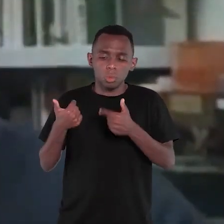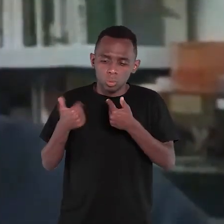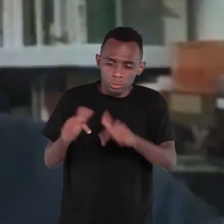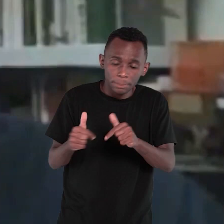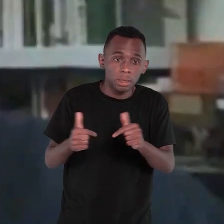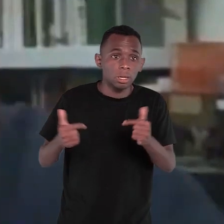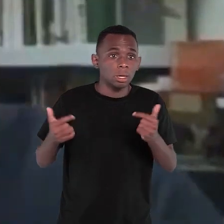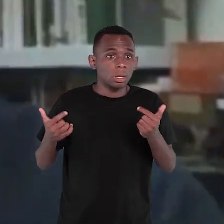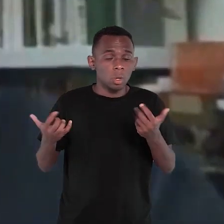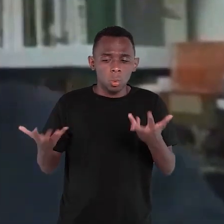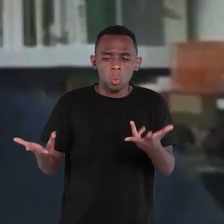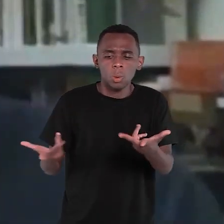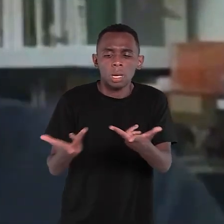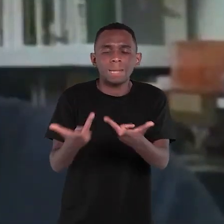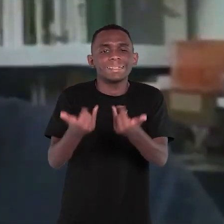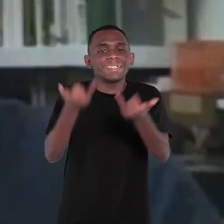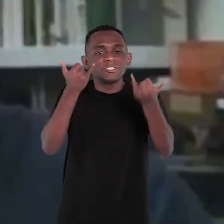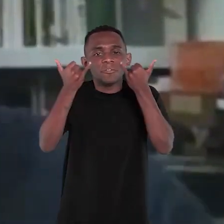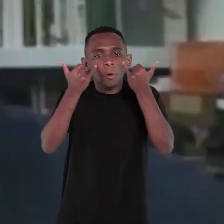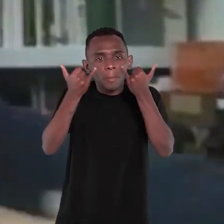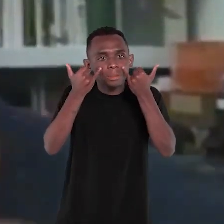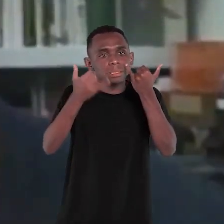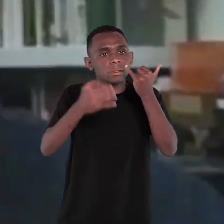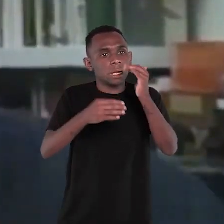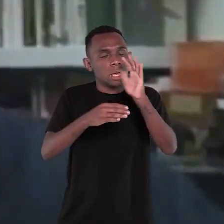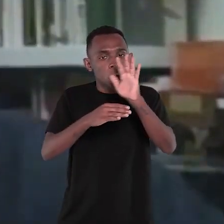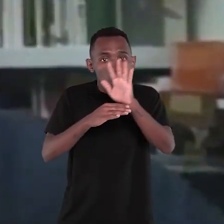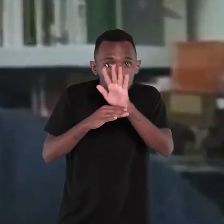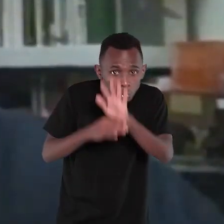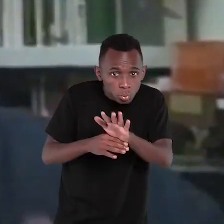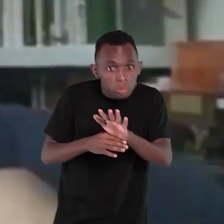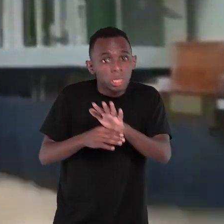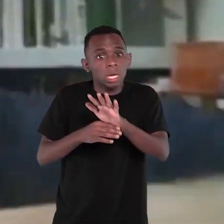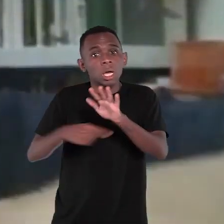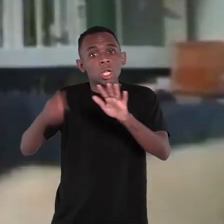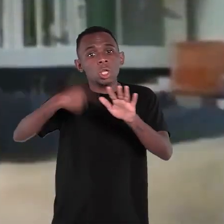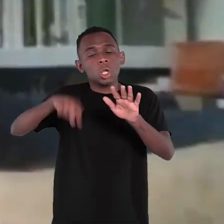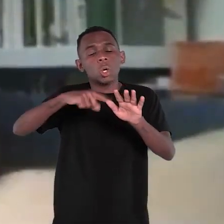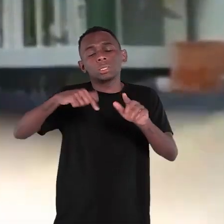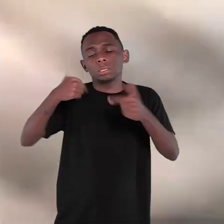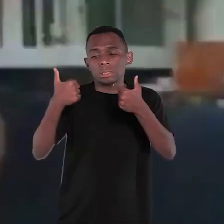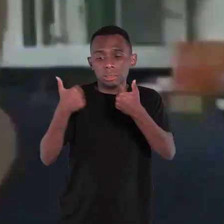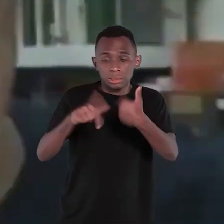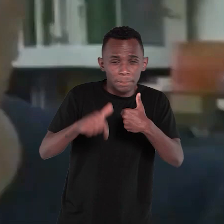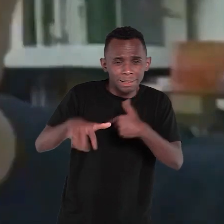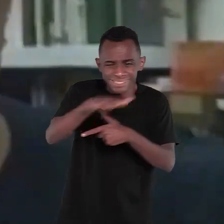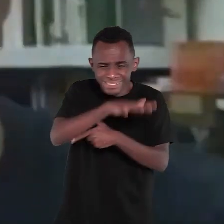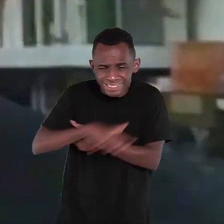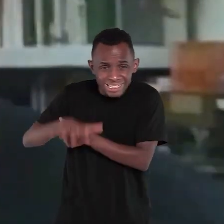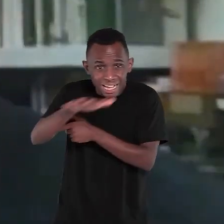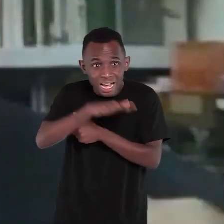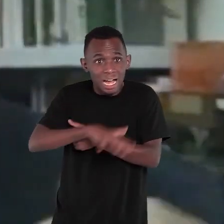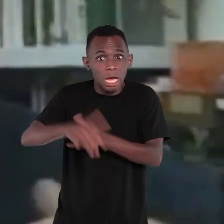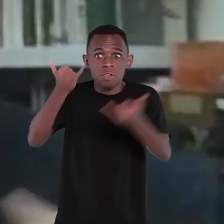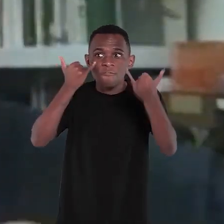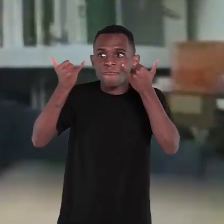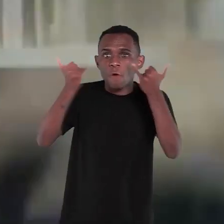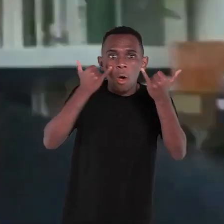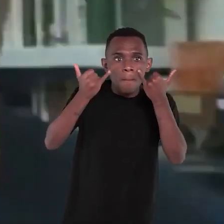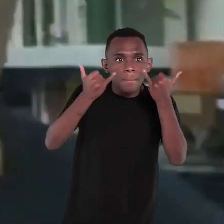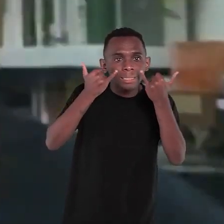trabalhar a questão da qualificação da informação, ajudar a gente a se mover nesse universo